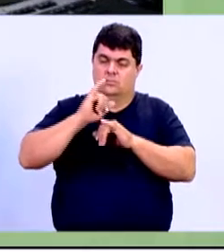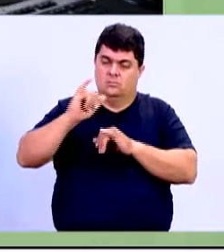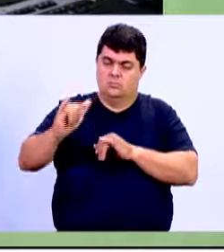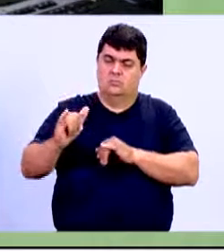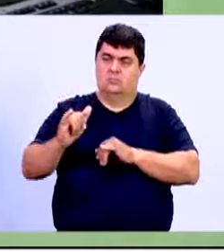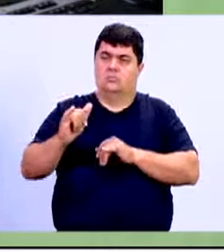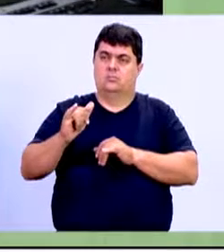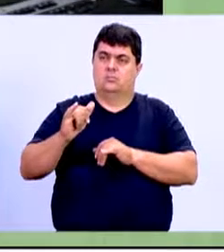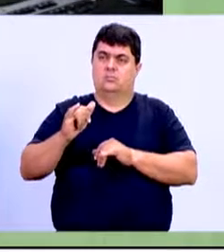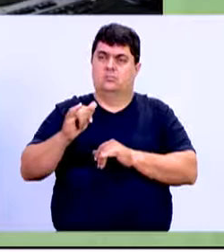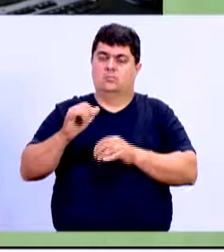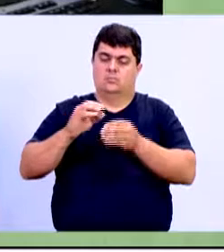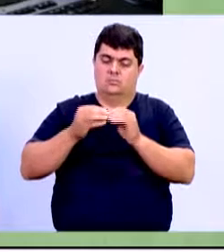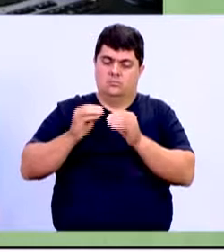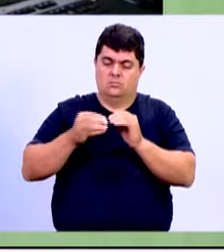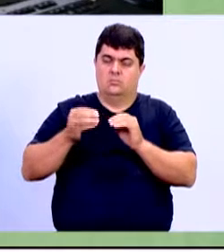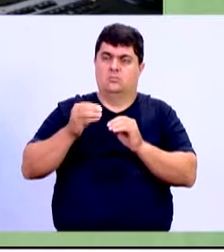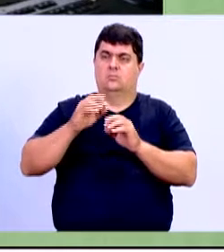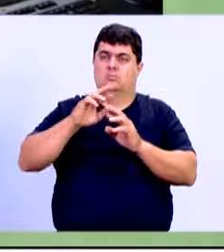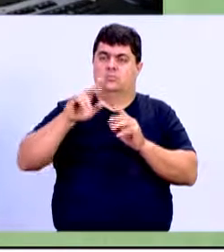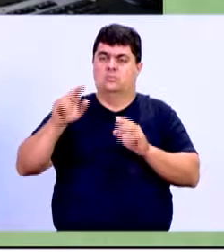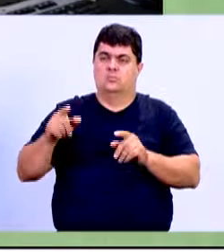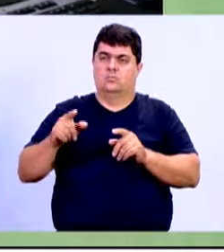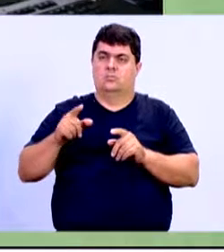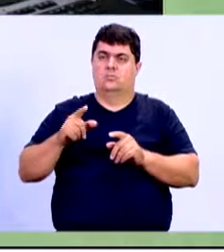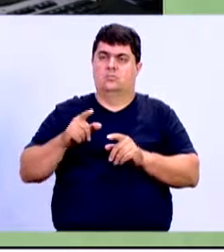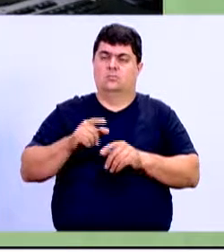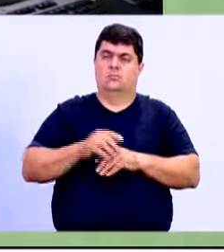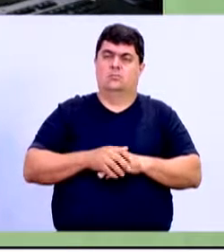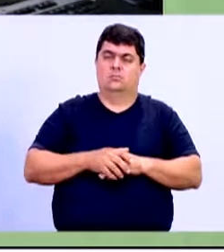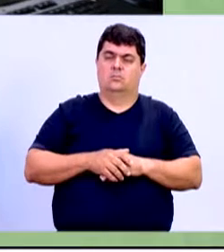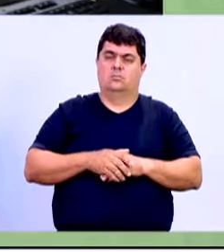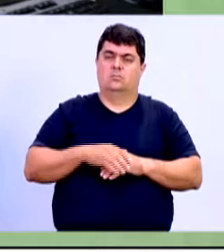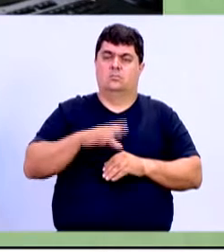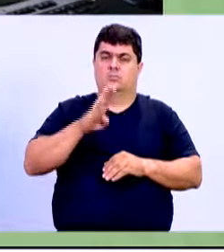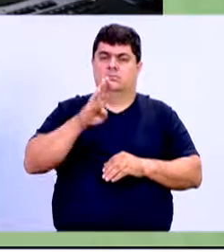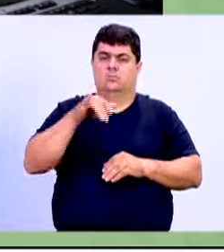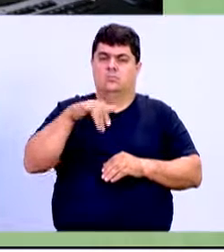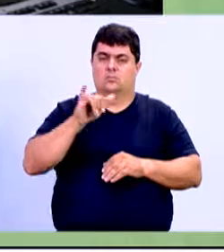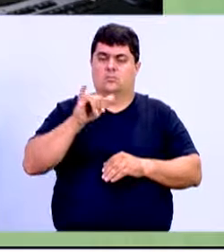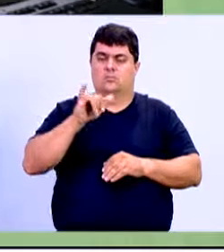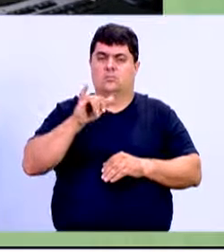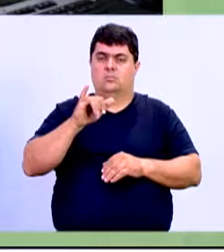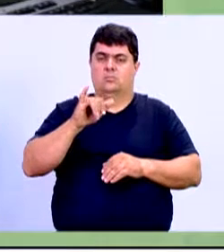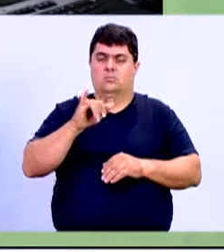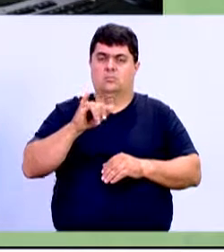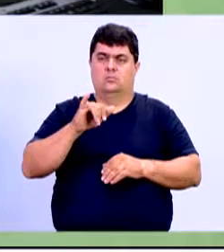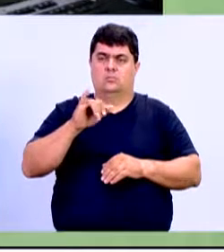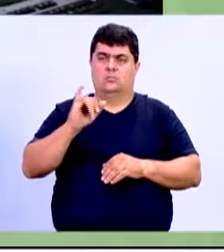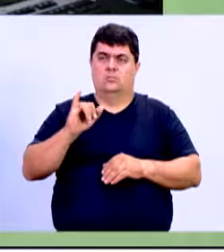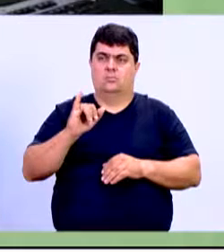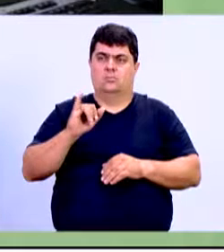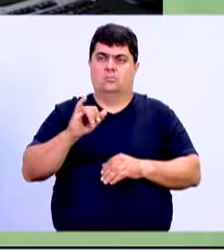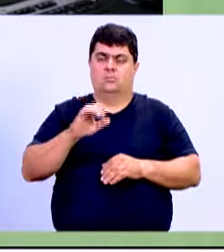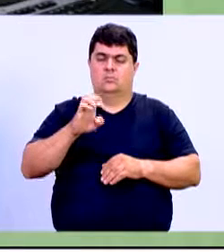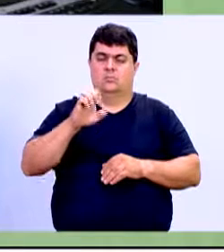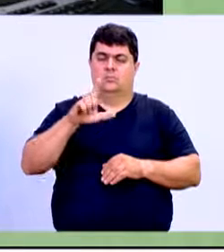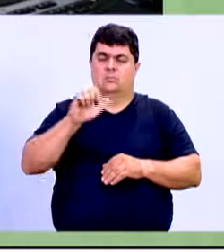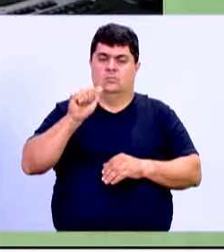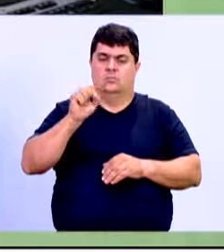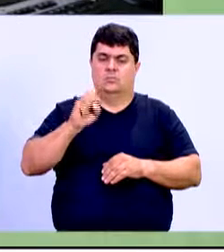então dos nossos bancos de dados e do nosso BI. Ontem o analista